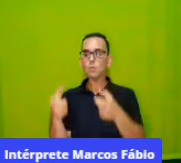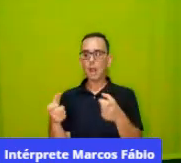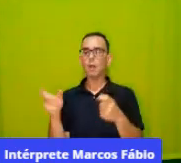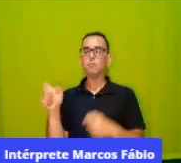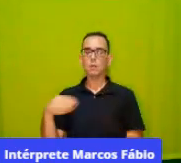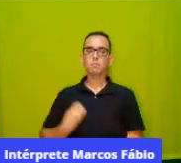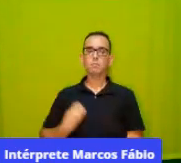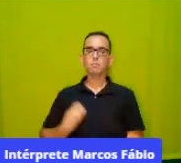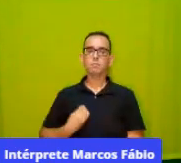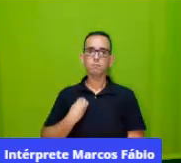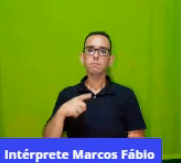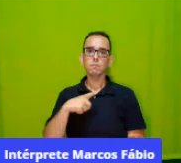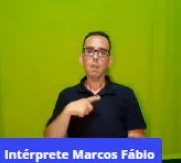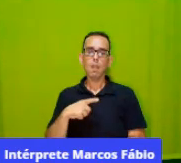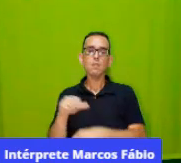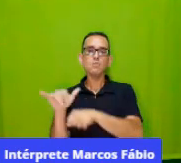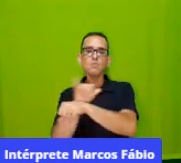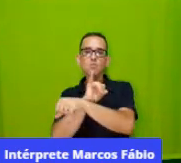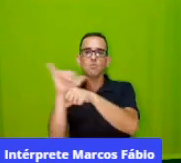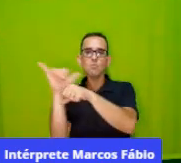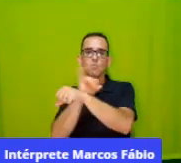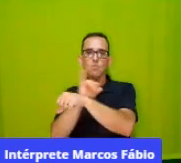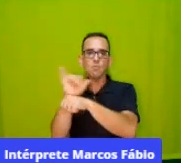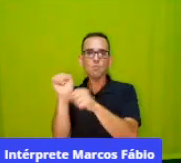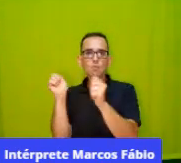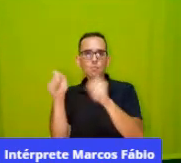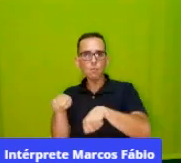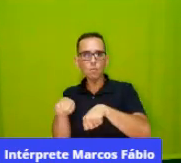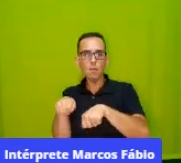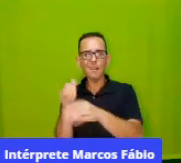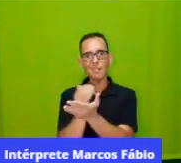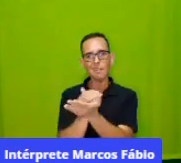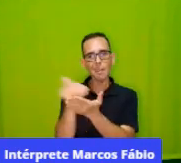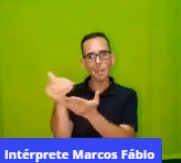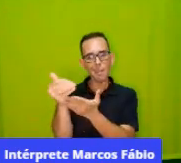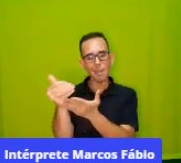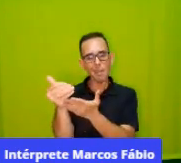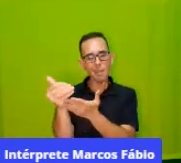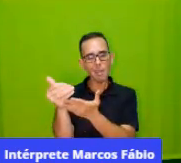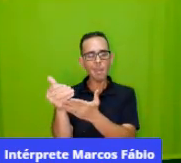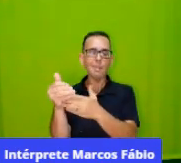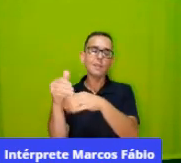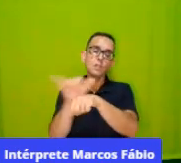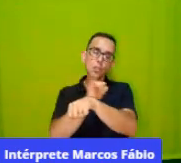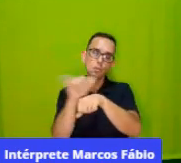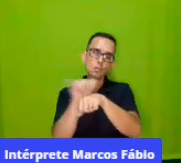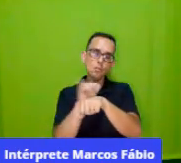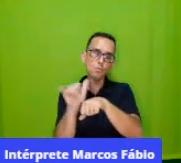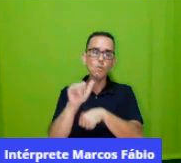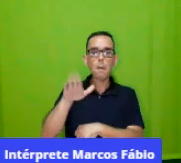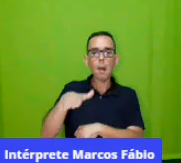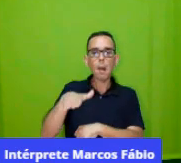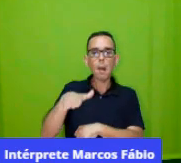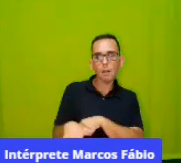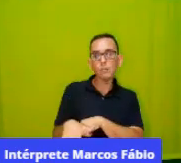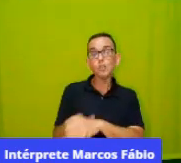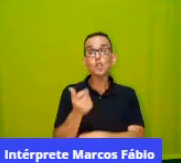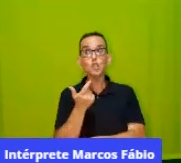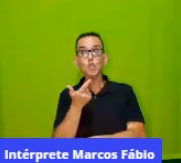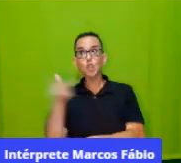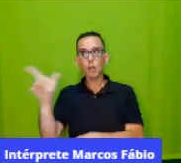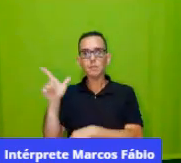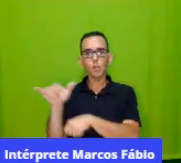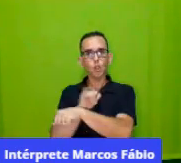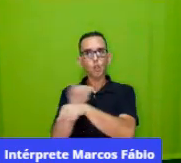envolve recursos, né? Como a gente disse no início, tem recursos de baixa tecnologia e alta tecnologia, como também tem